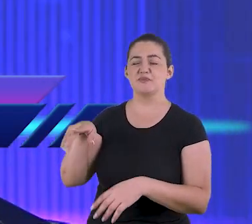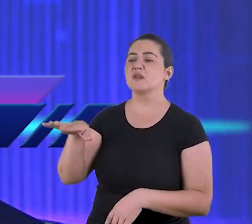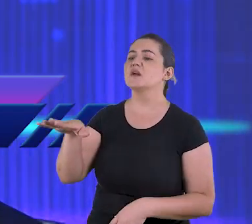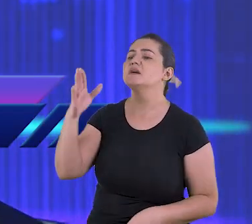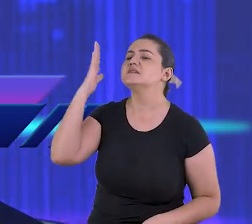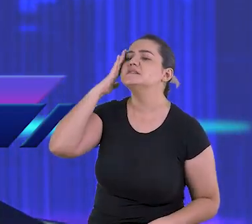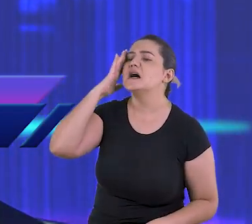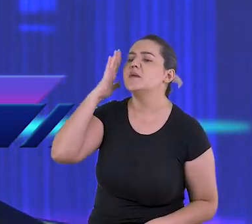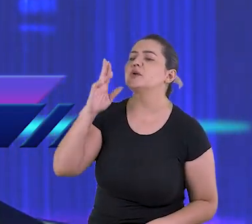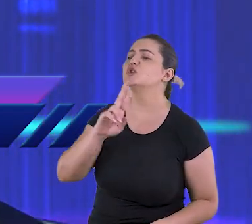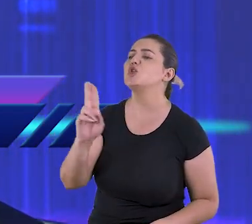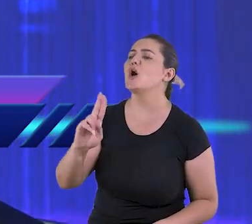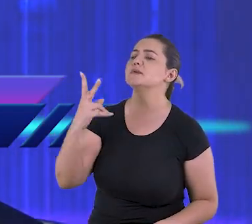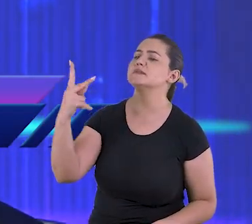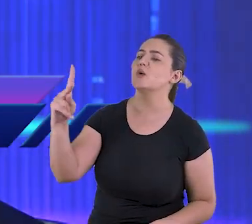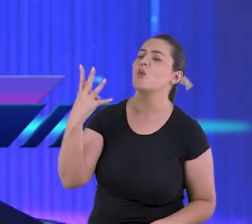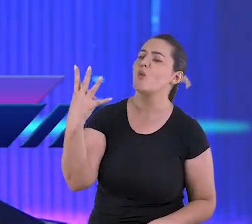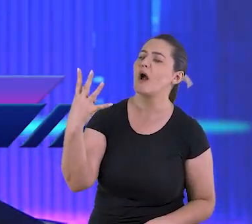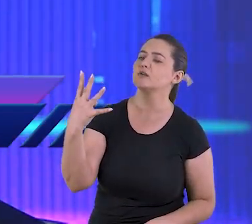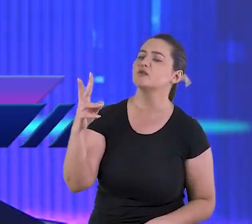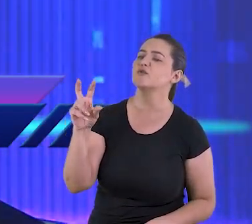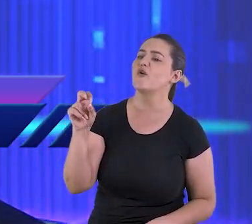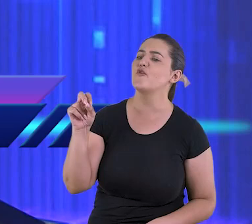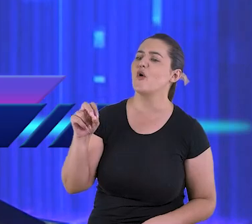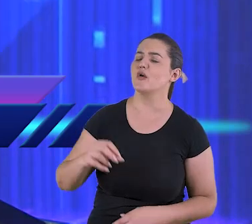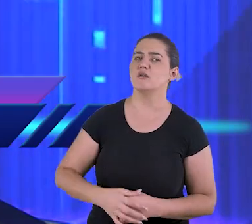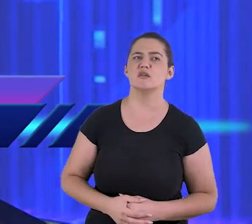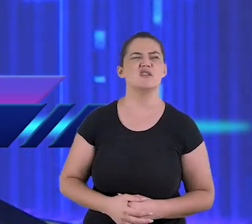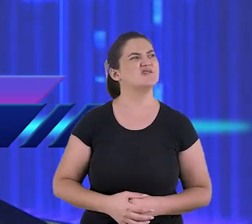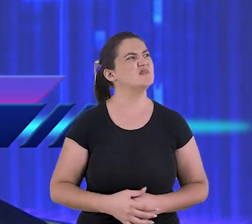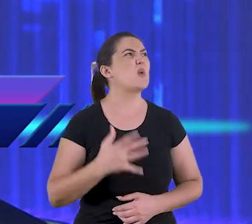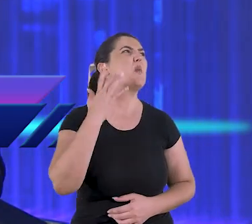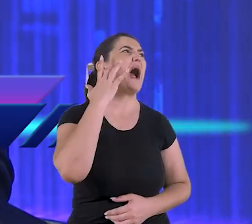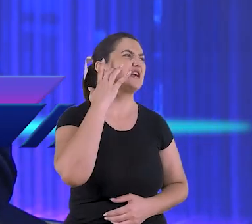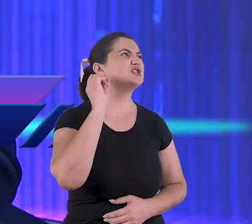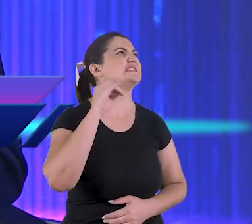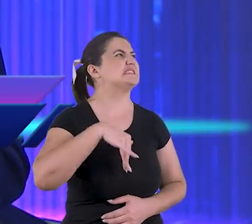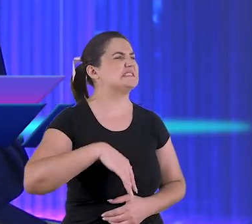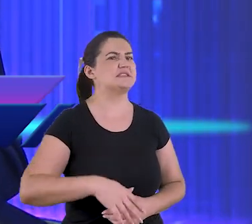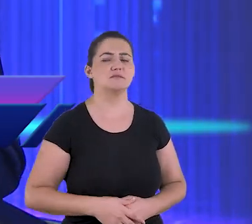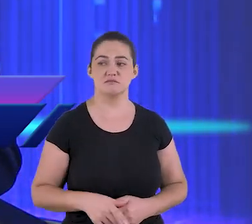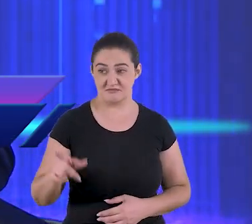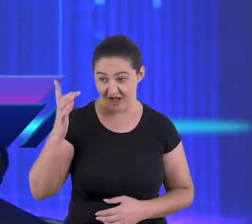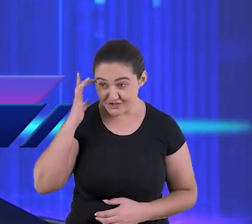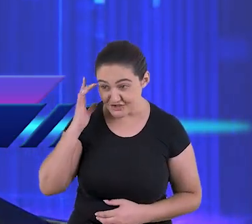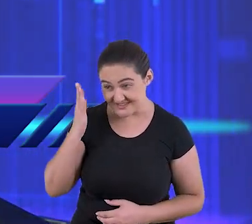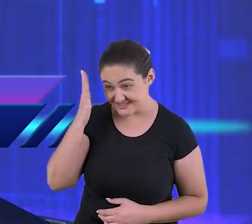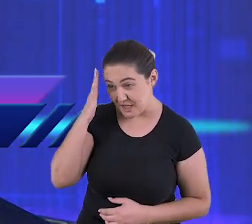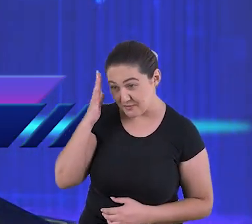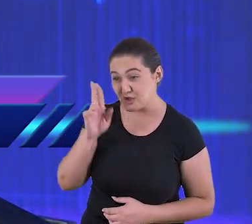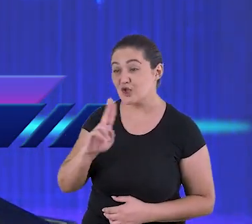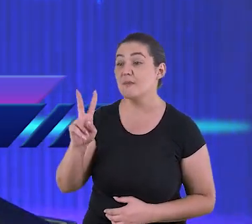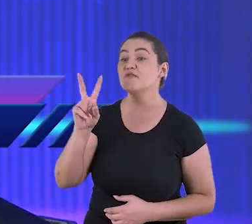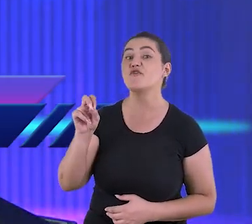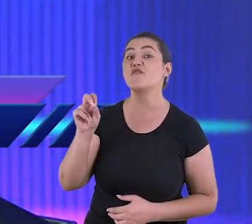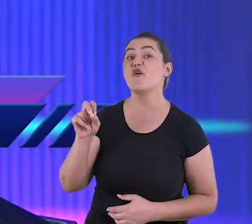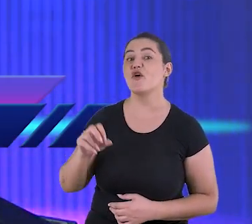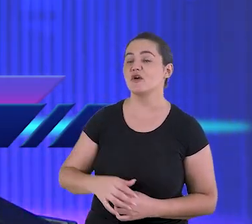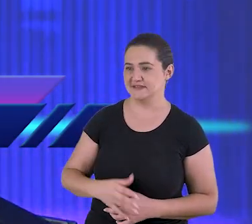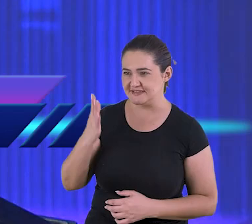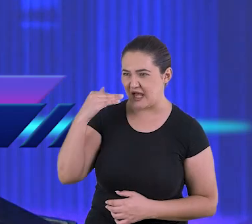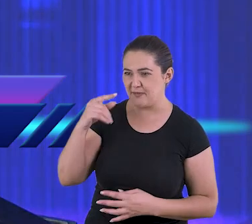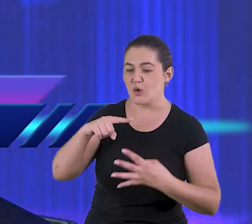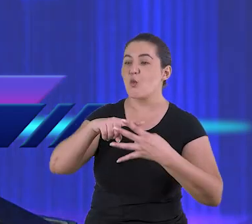um teste com uma pessoa e perguntei assim, você sabe o nome dos seus 4 avós? Aí ela falou assim, pastor, eu acho que eu